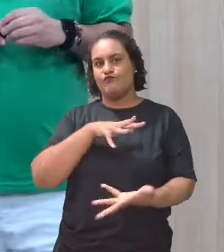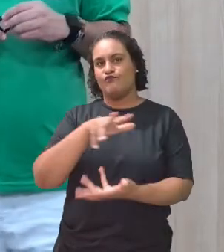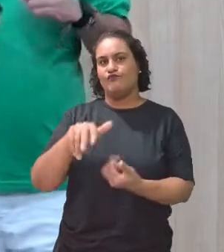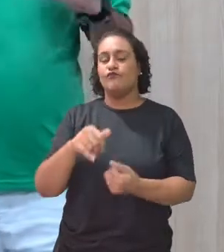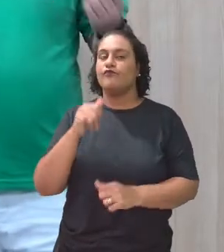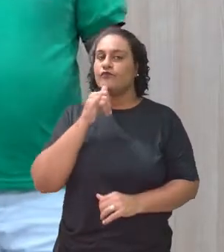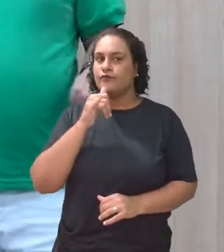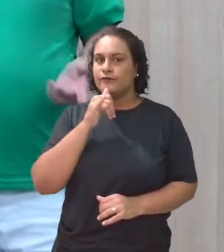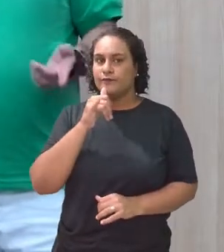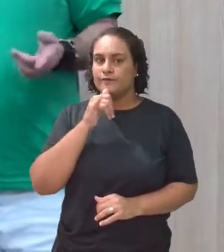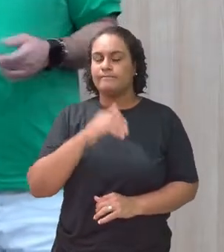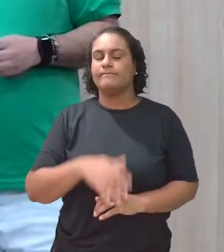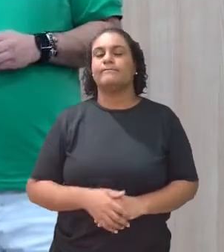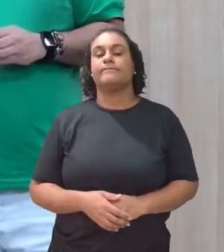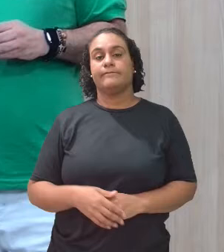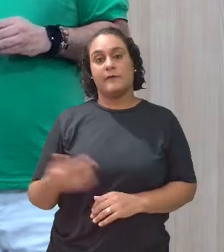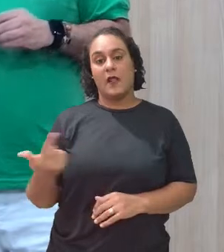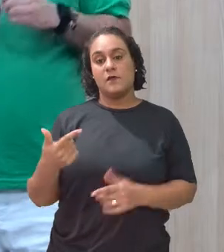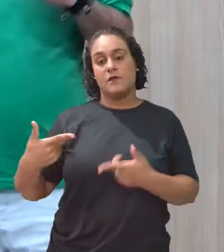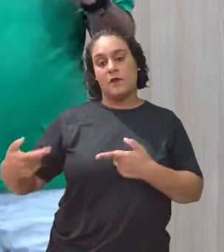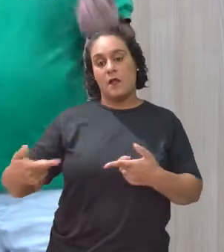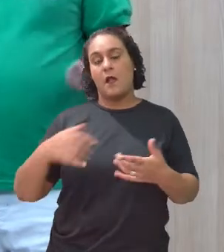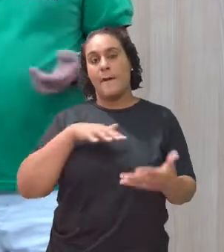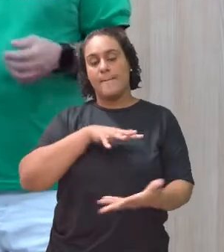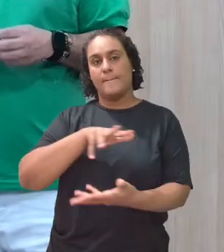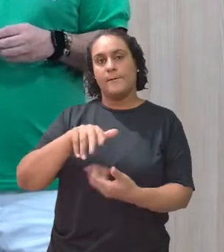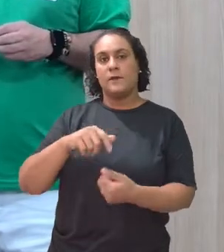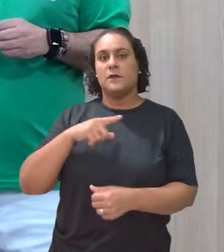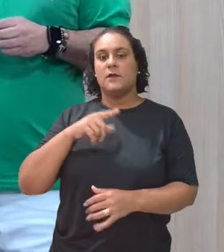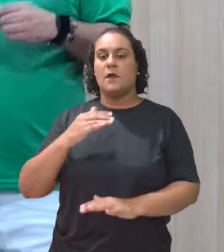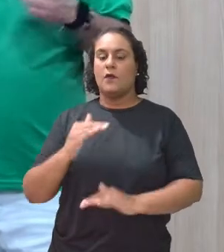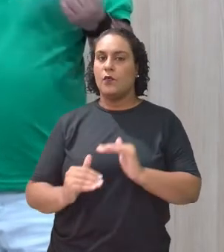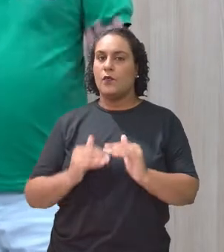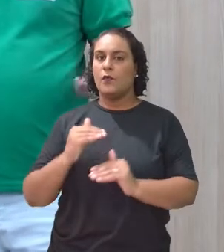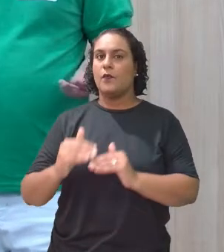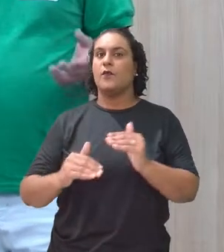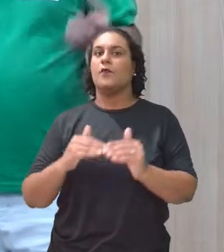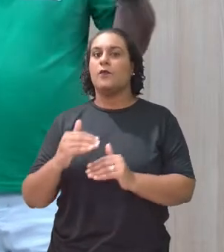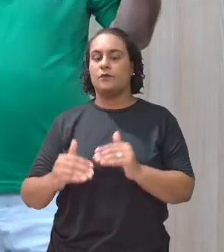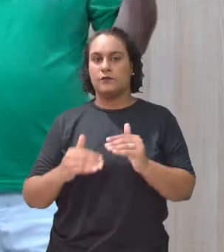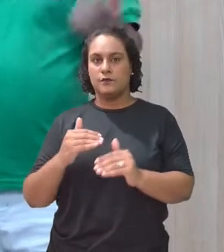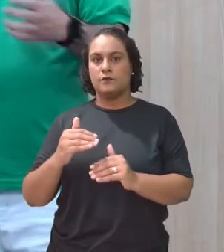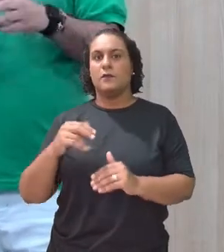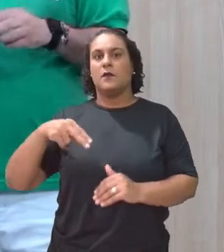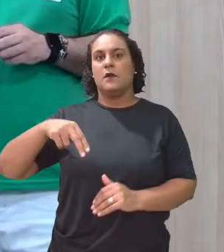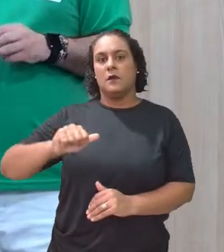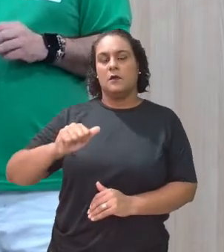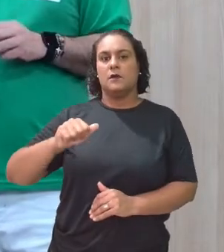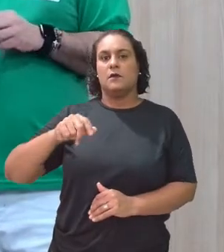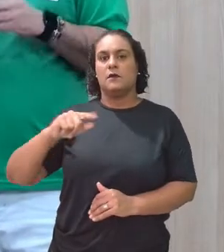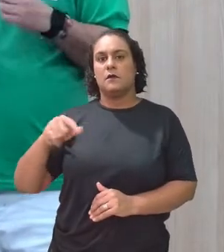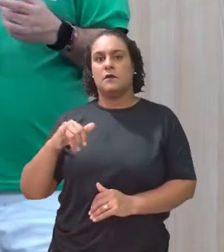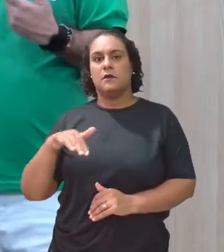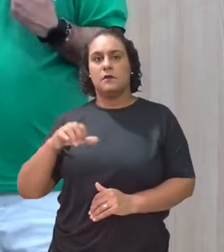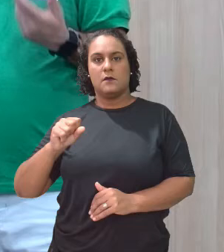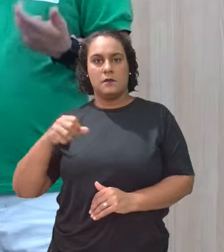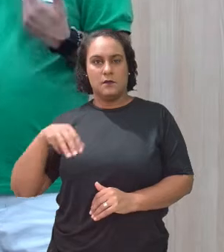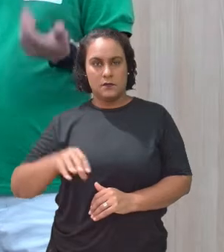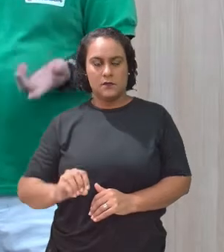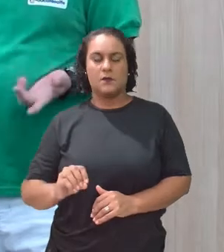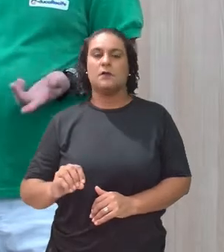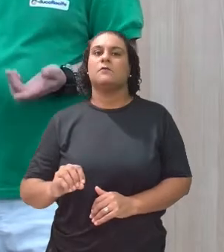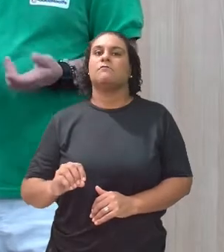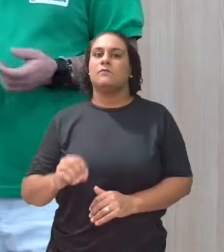exemplo, a questão na Segunda Guerra Mundial, a gente teve o desenvolvimento do nazismo, né? Que vitimou mais de 6 milhões